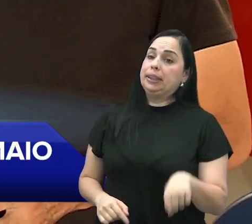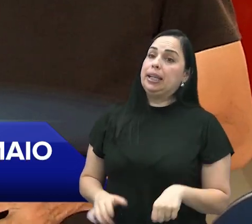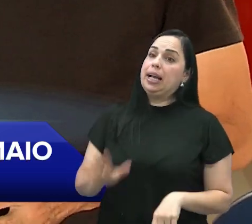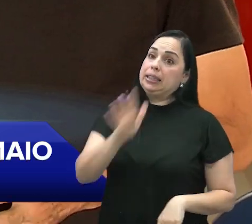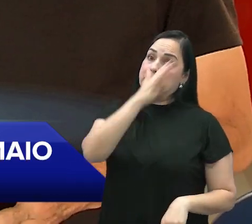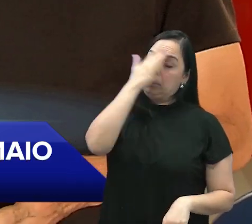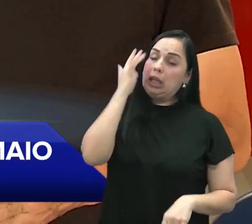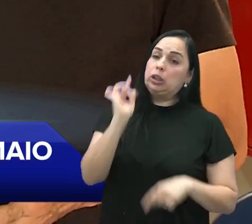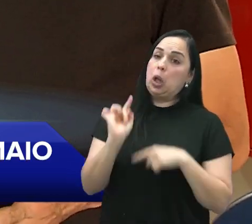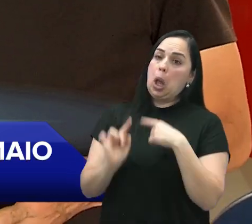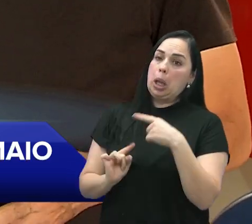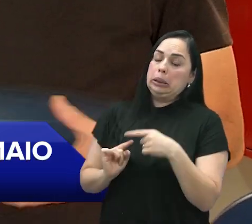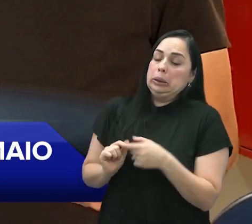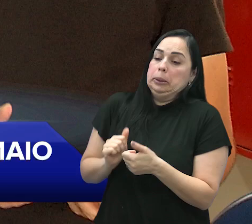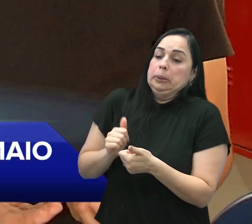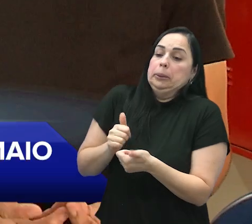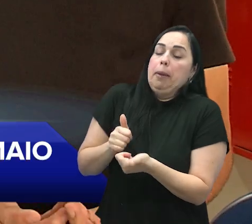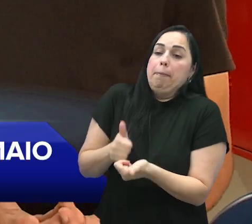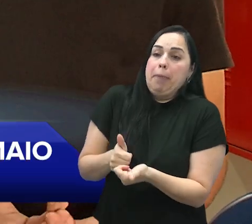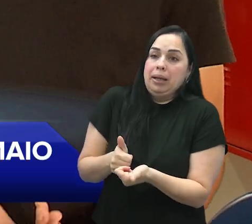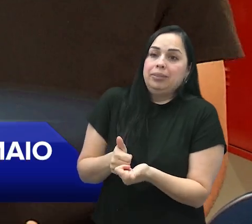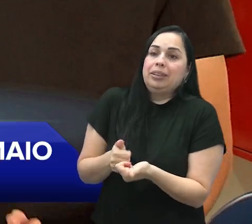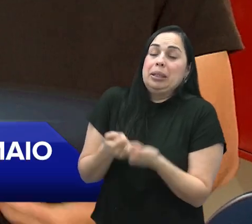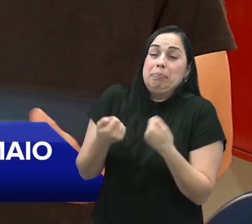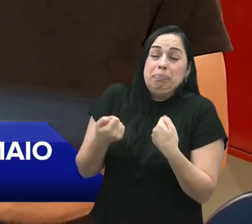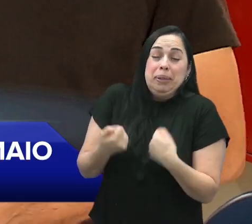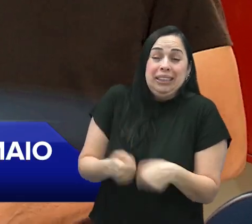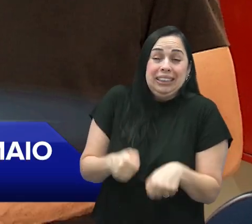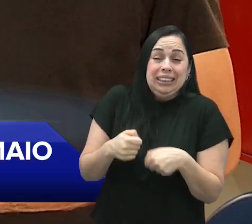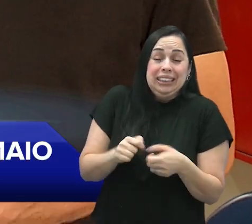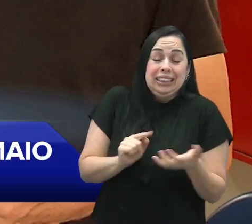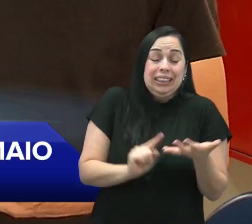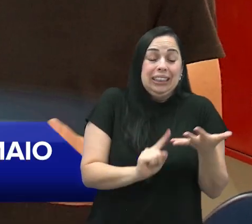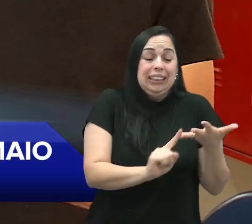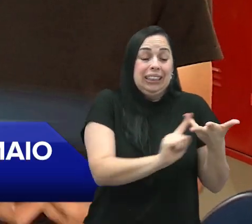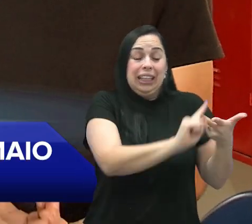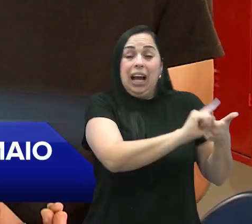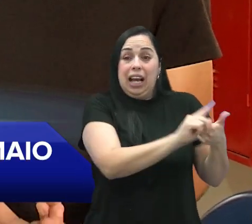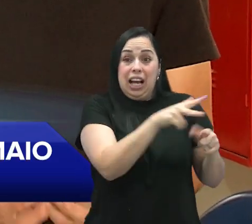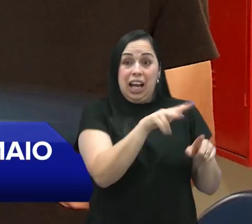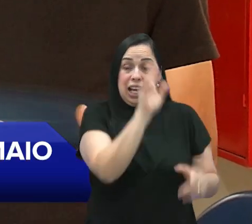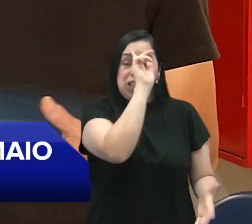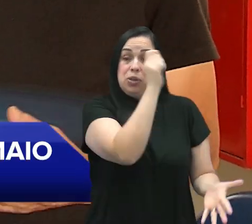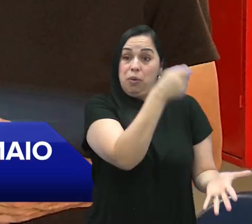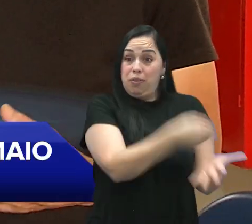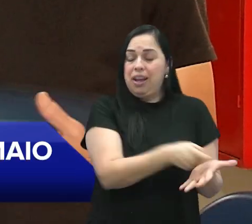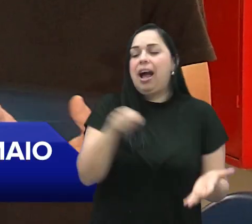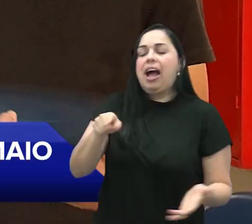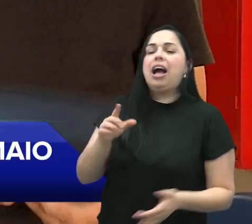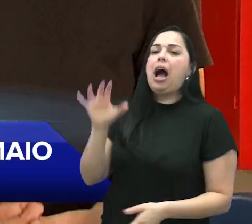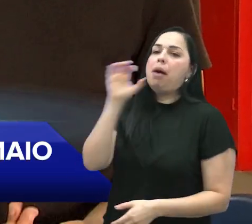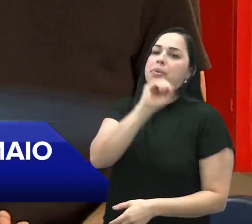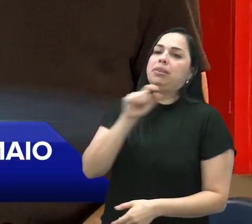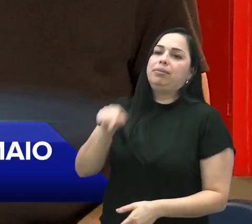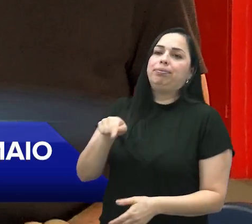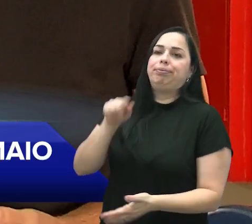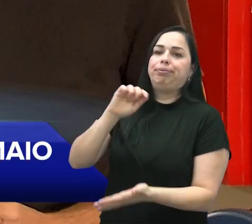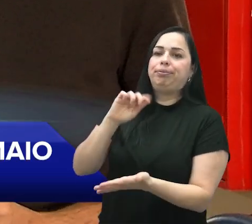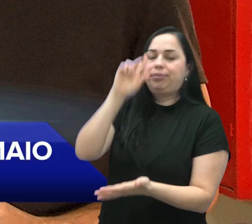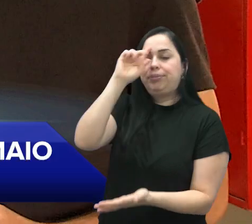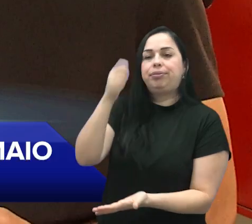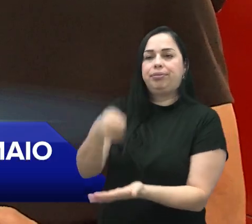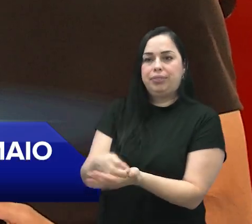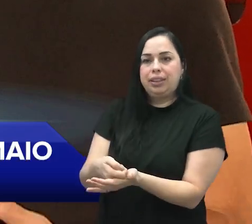eleitor acaba deixando para nos procurar só quando ele está precisando dos benefícios que são inerentes à certidão de